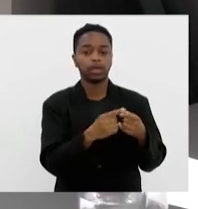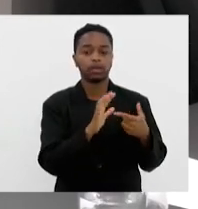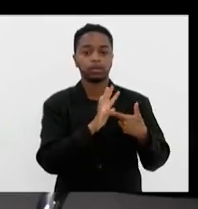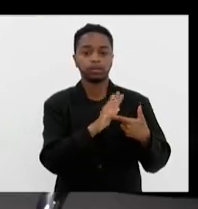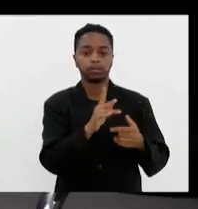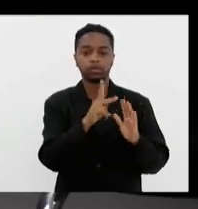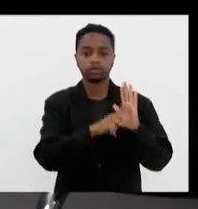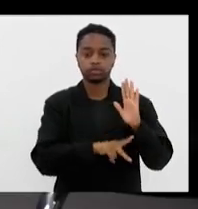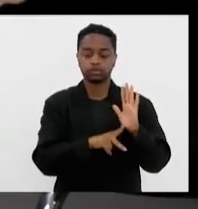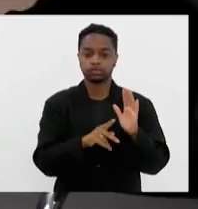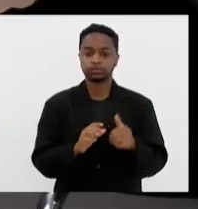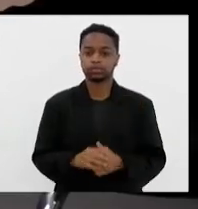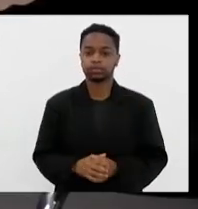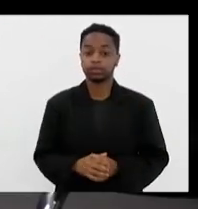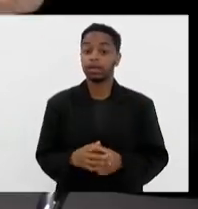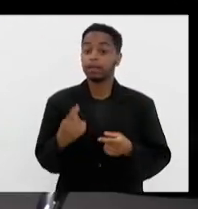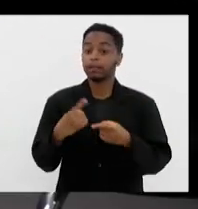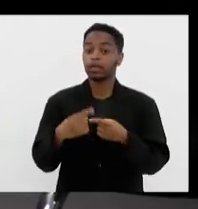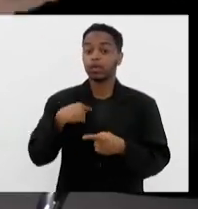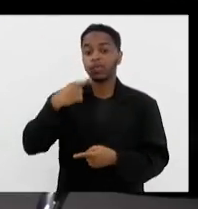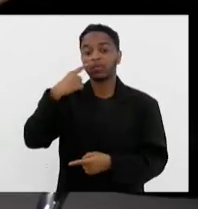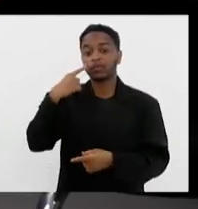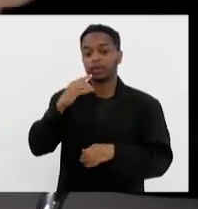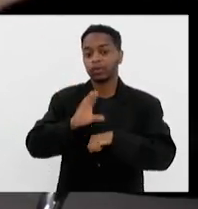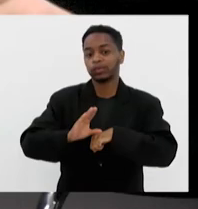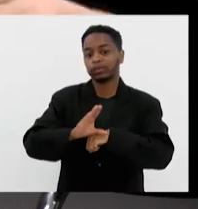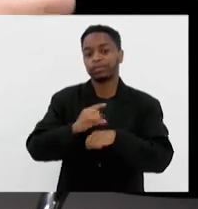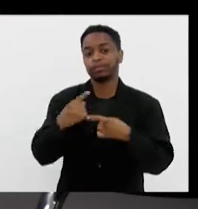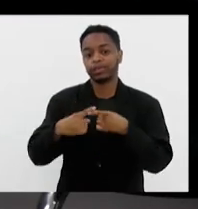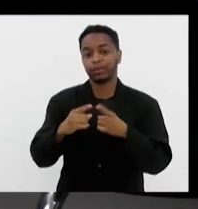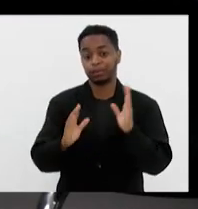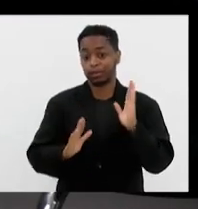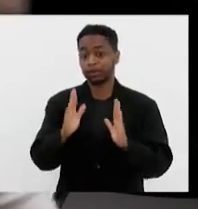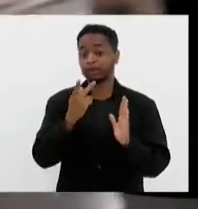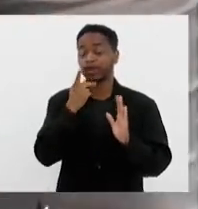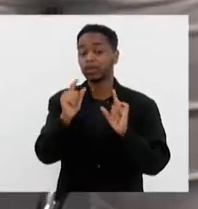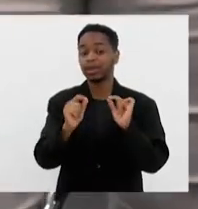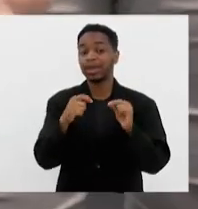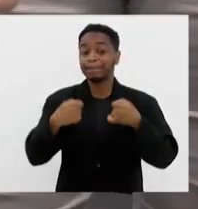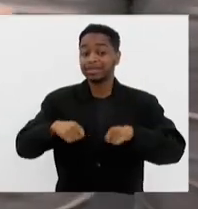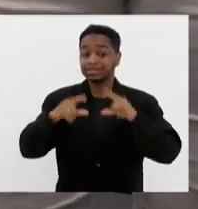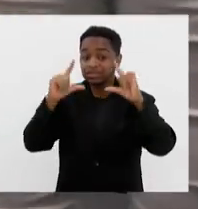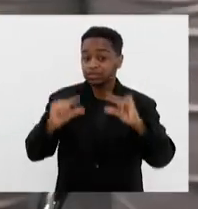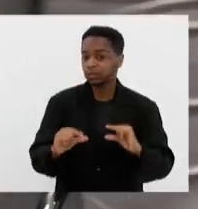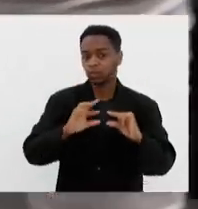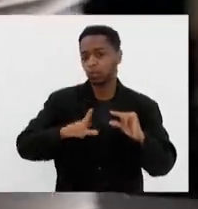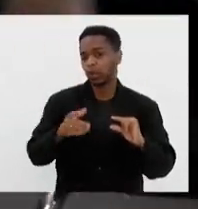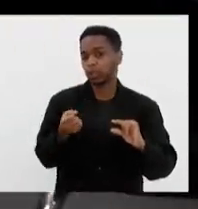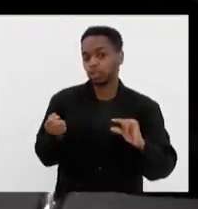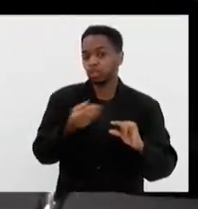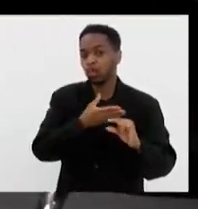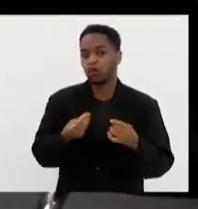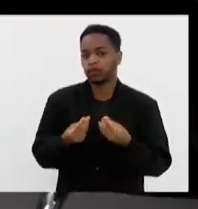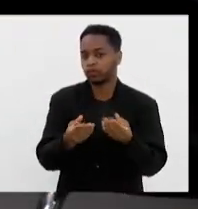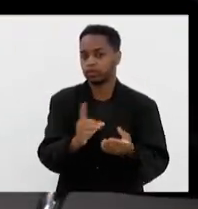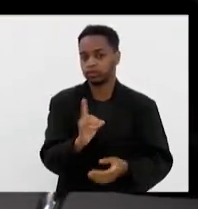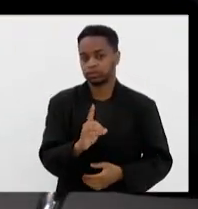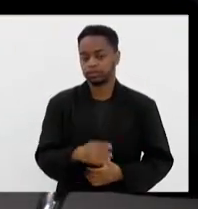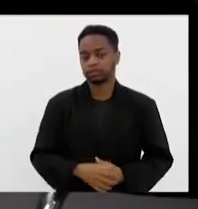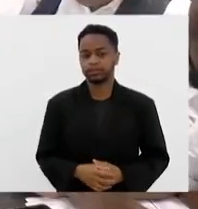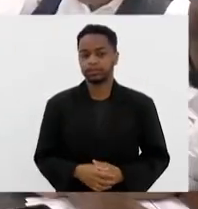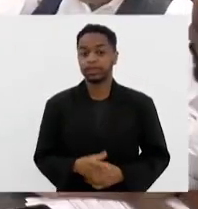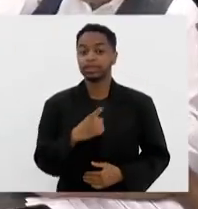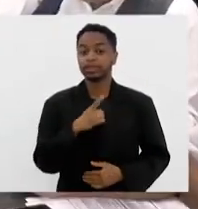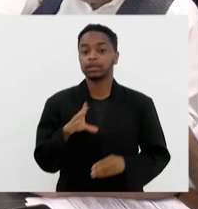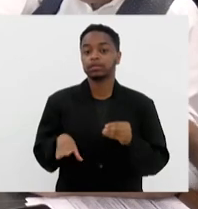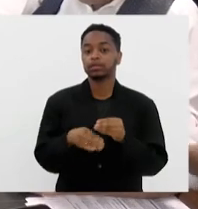projeto. Porque eu fui na Constituição, porque o regime já diz que você tem que reduzir, não dá novo. Sim. E ainda tem um adendo que